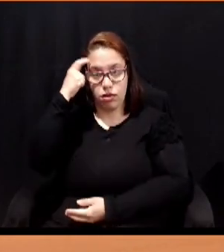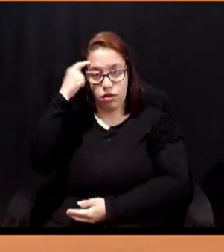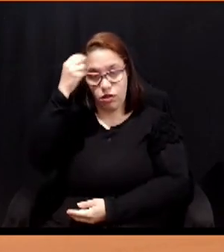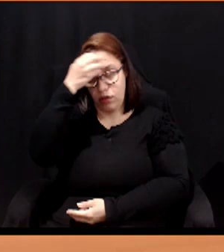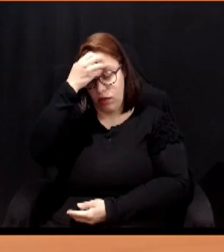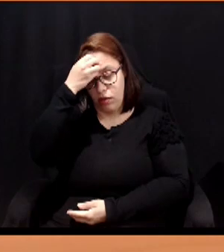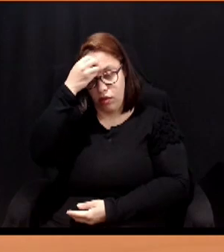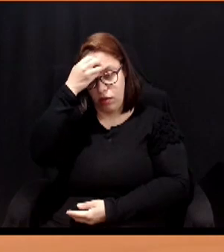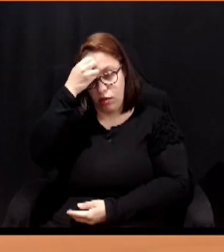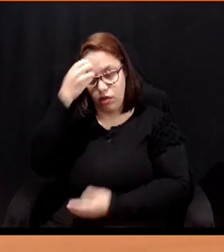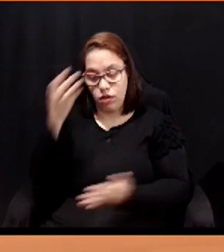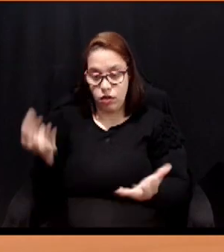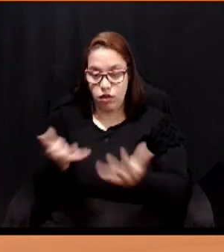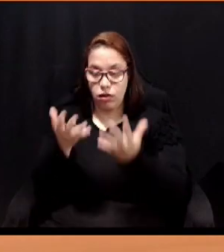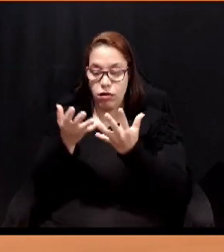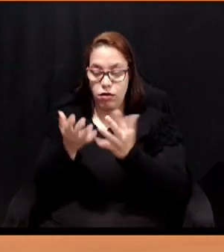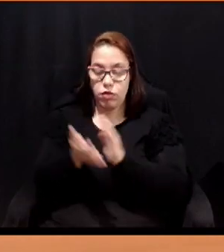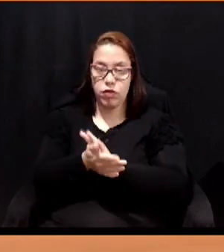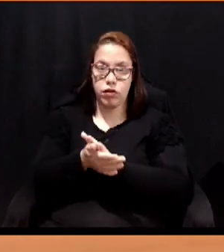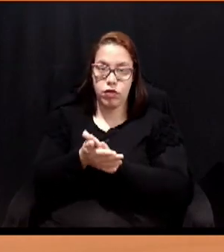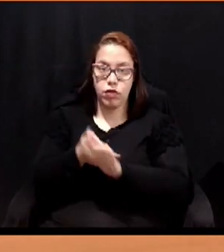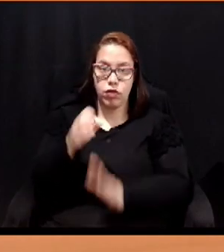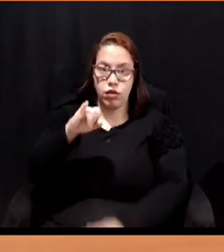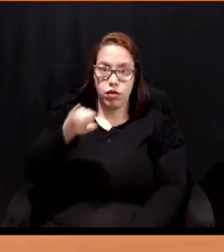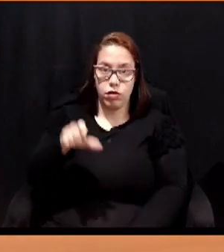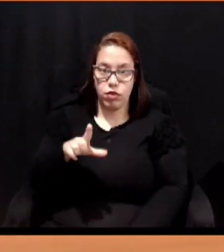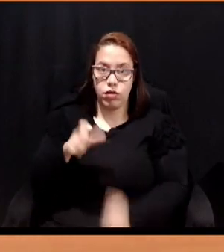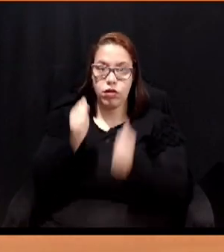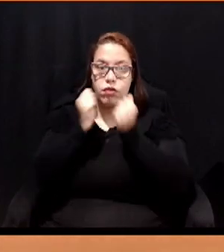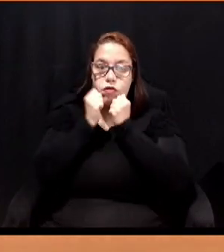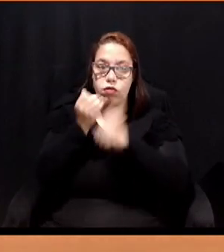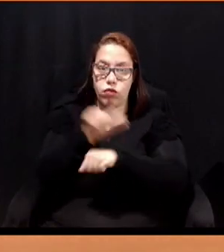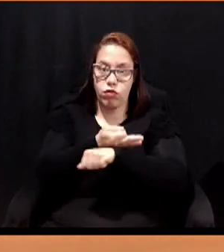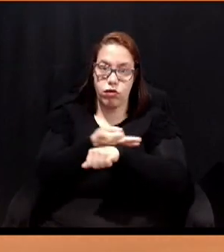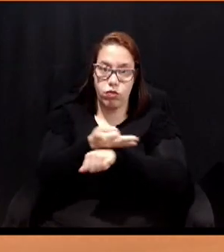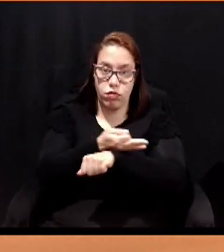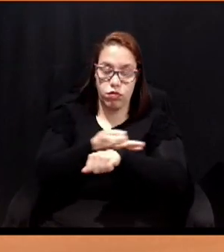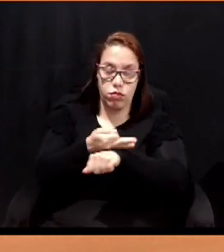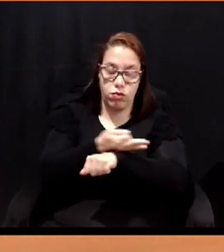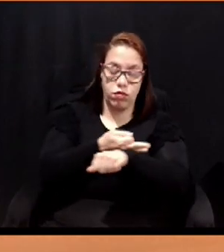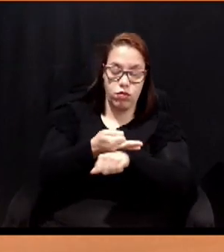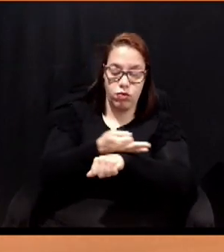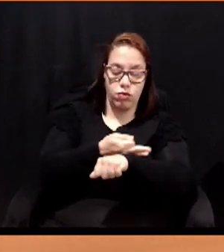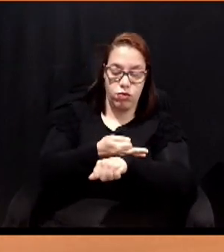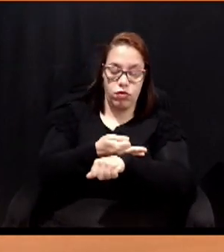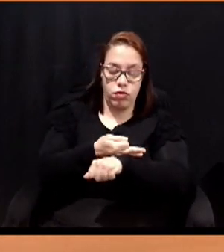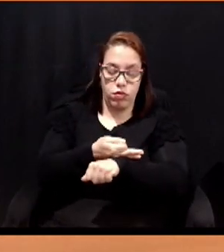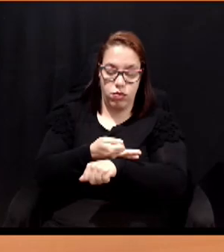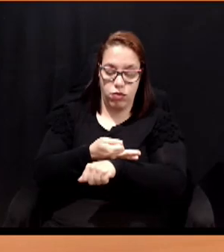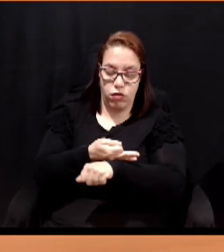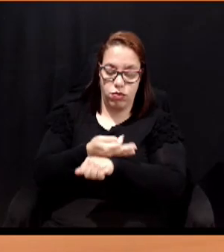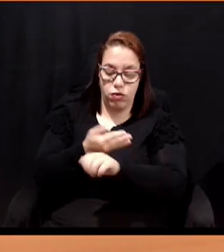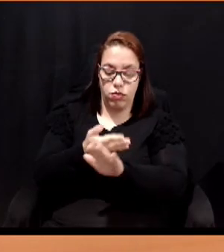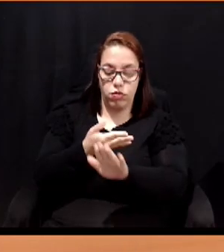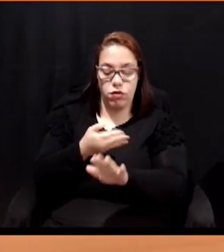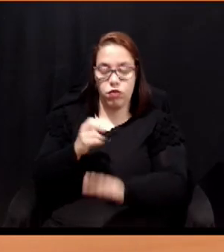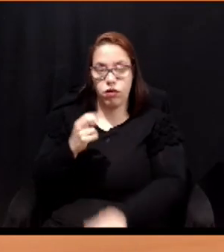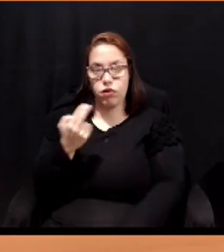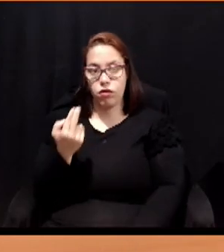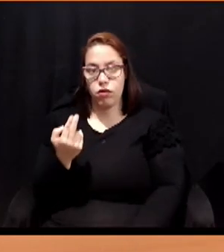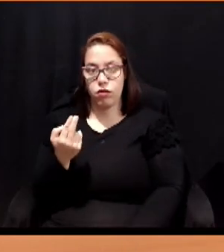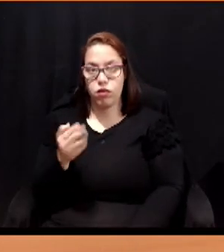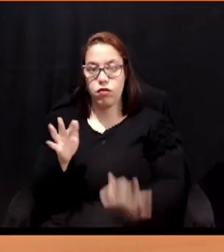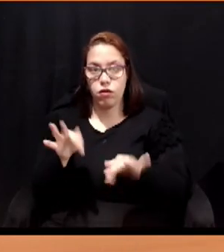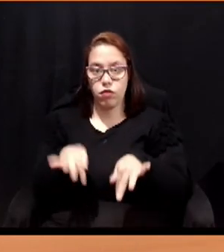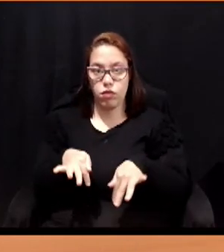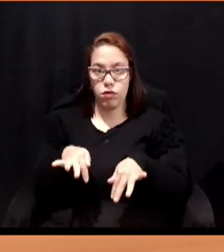mês de julho é um mês de recesso na Câmara, então a gente tem que fazer alguma coisa no finalzinho de